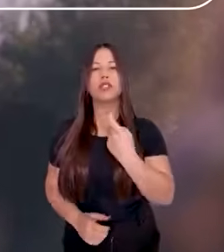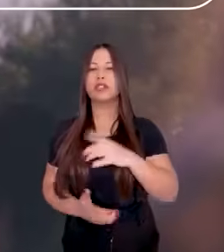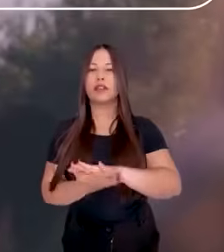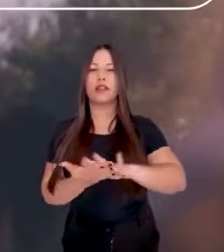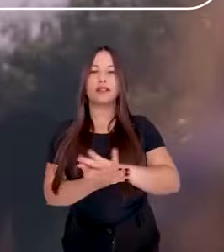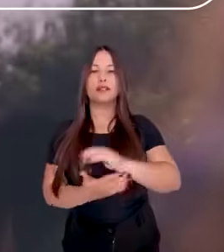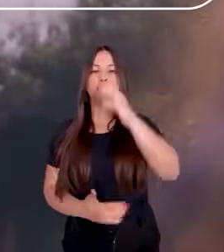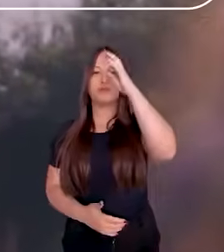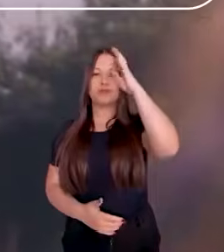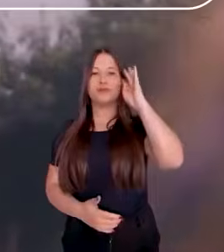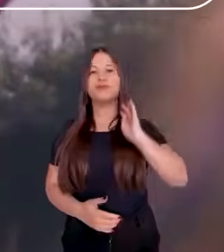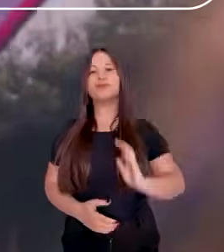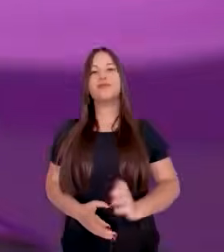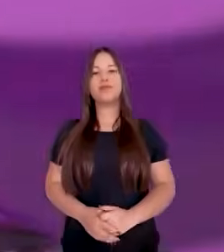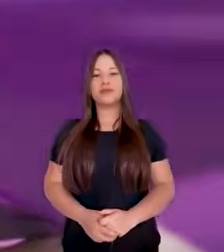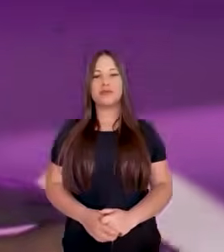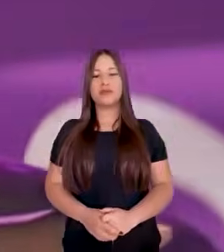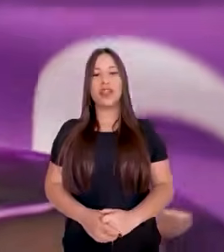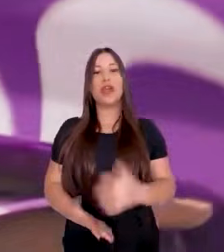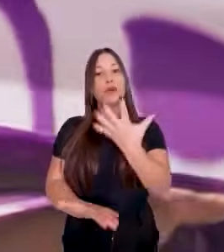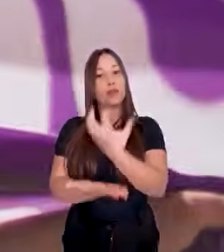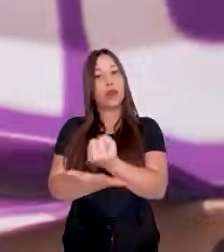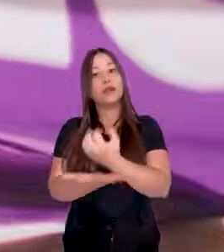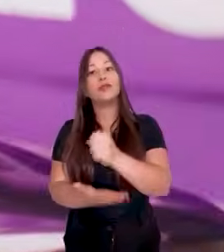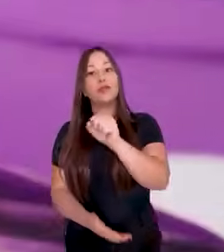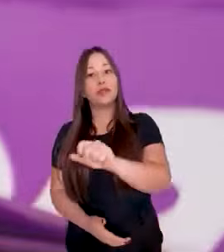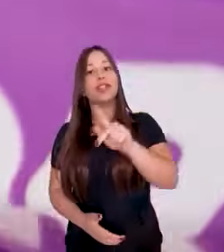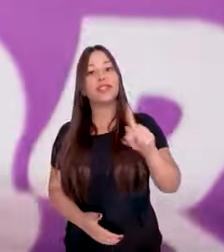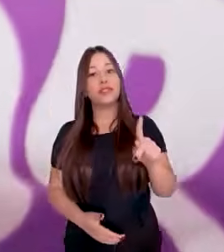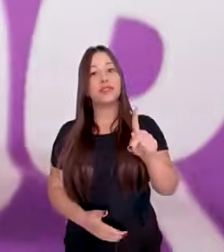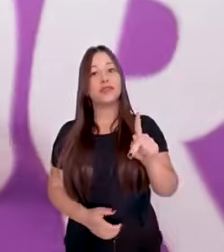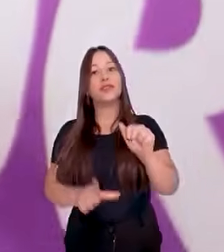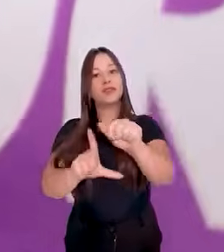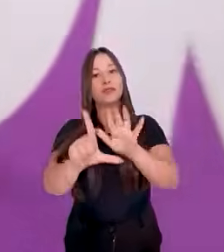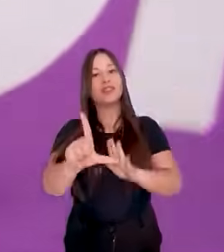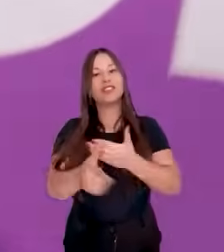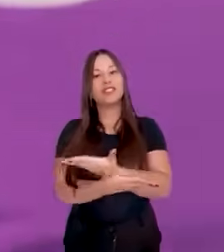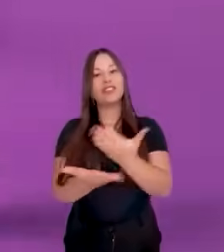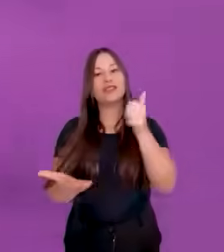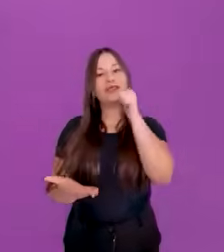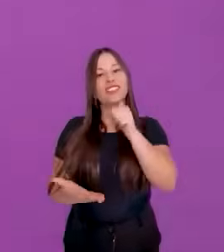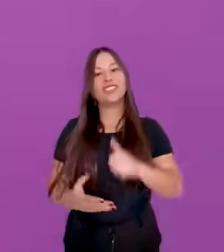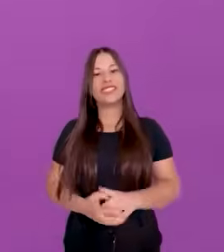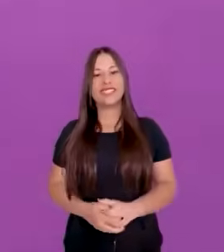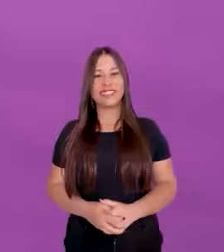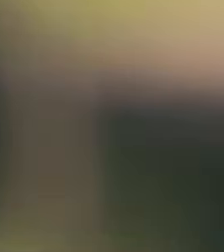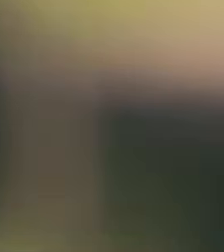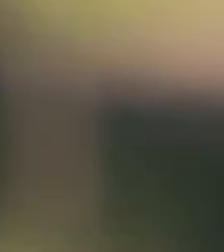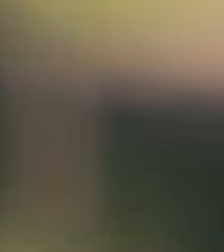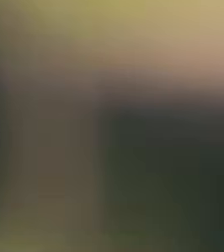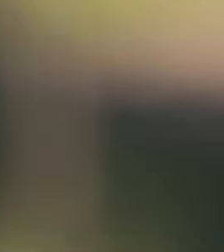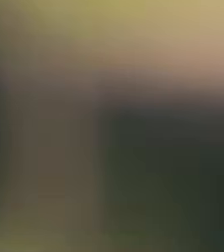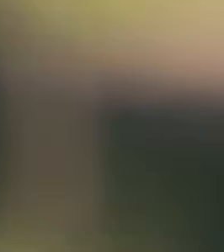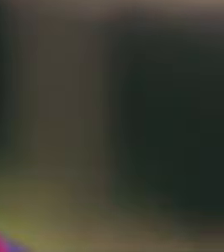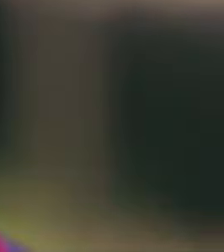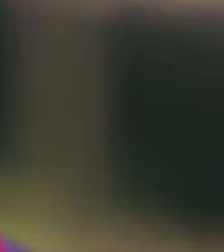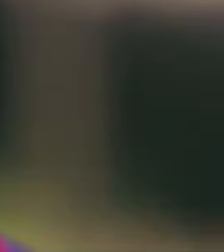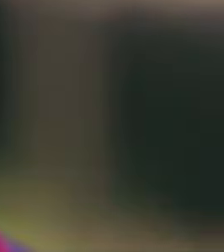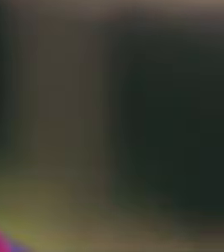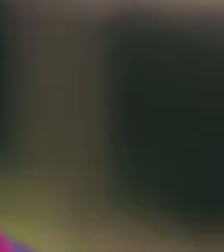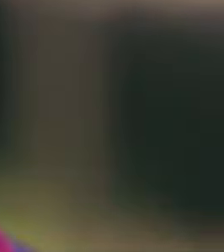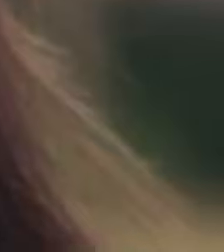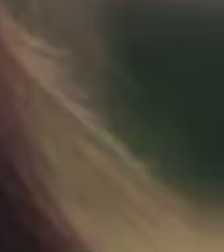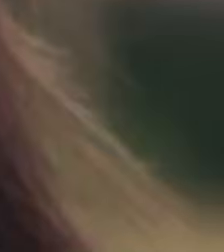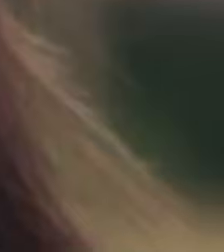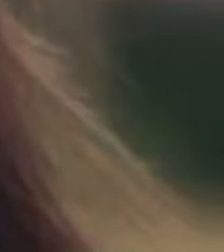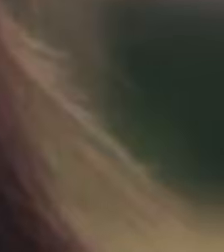não está sozinha. Baixe o aplicativo, compartilhe com outras mulheres. Governo do Estado,